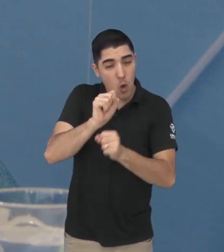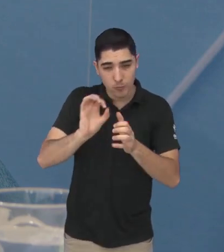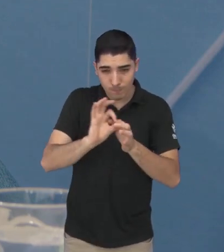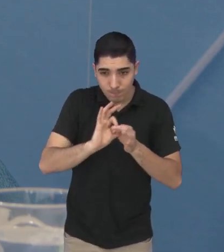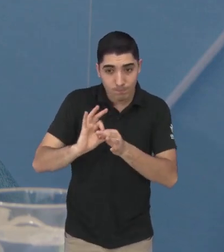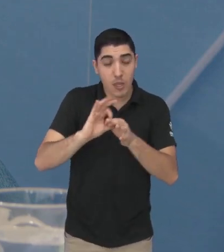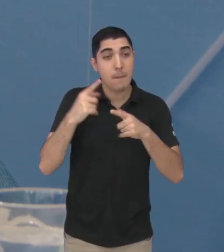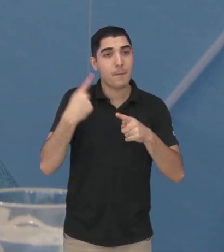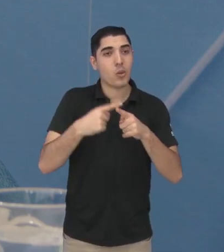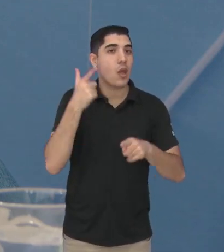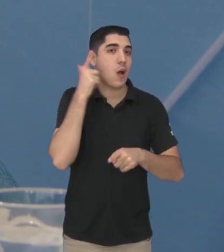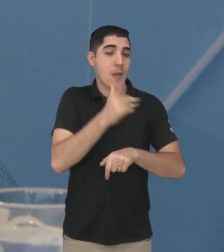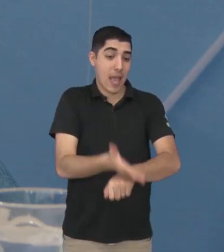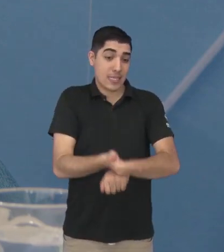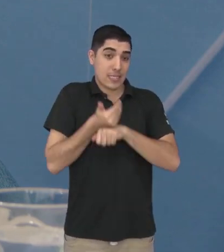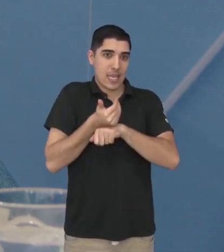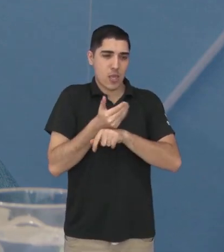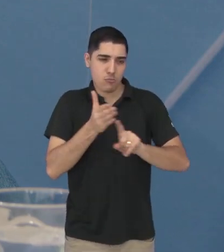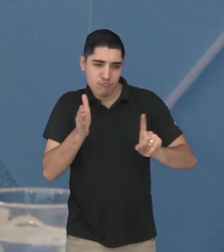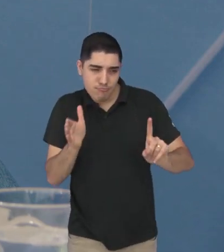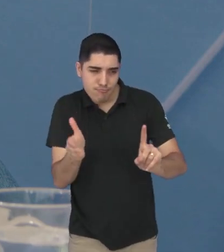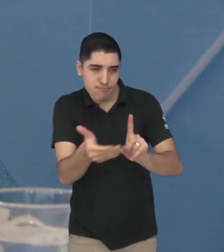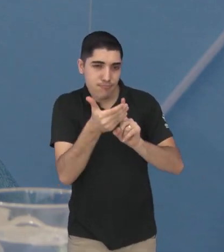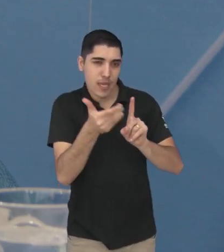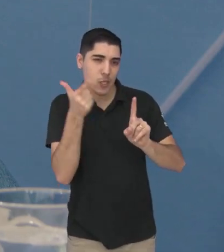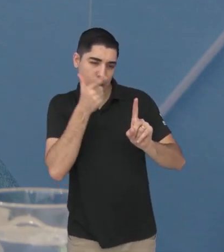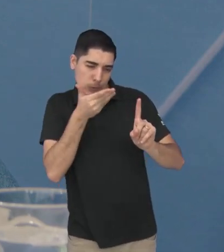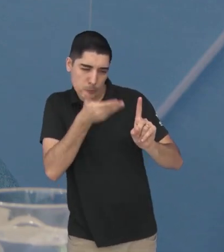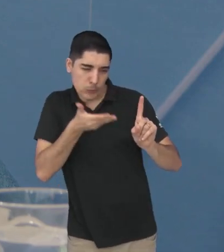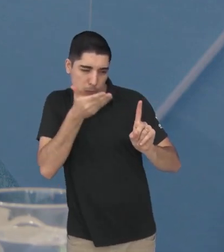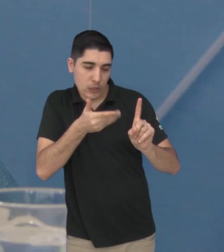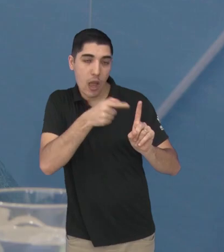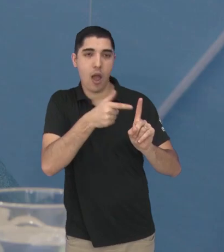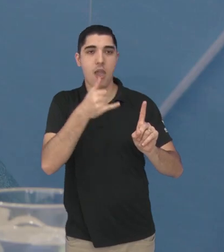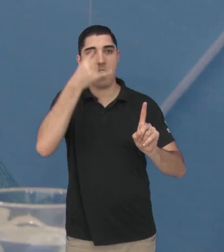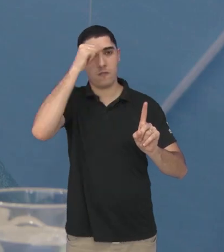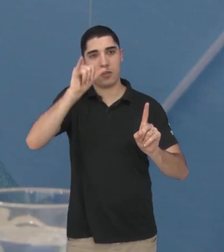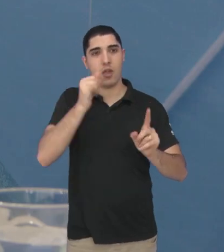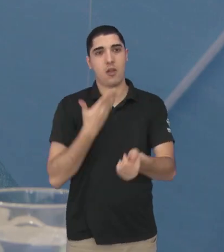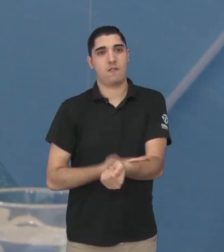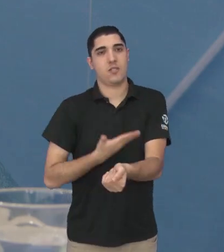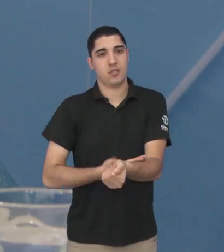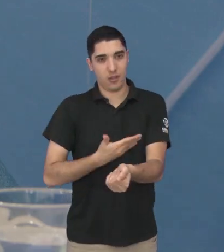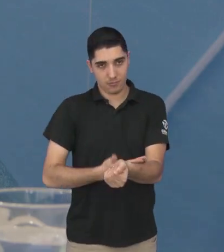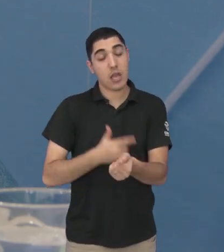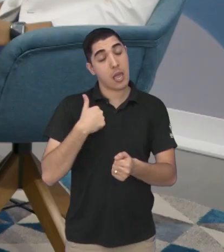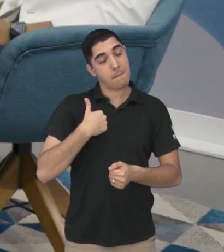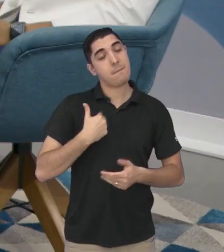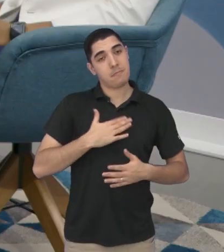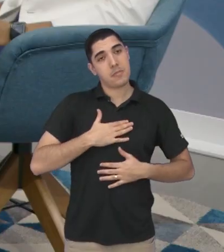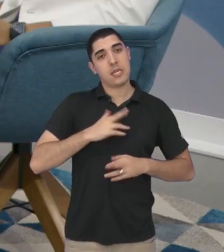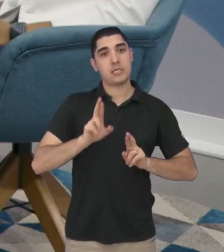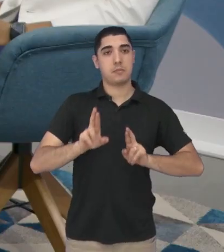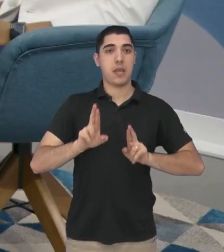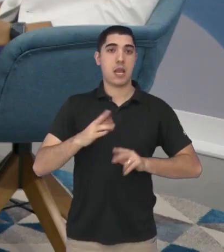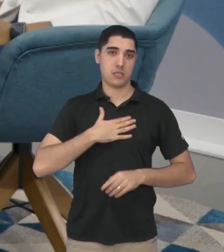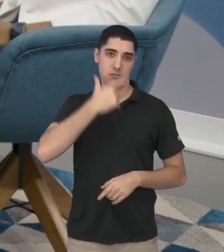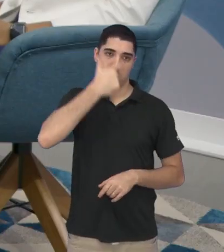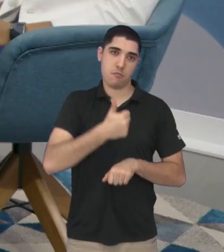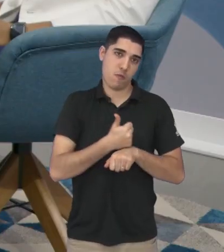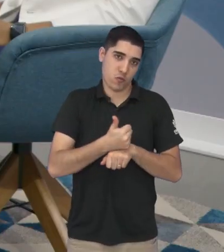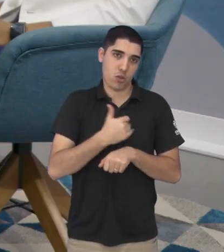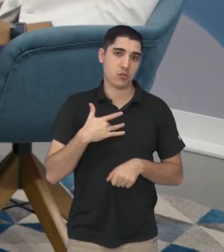consiga acolher precocemente e fazer essa intervenção antes que a pessoa se torne um dependente químico. Essa é a minha esperança como profissional de